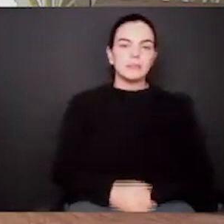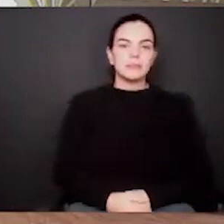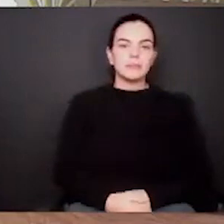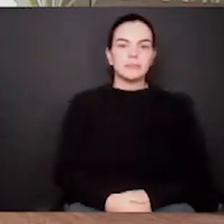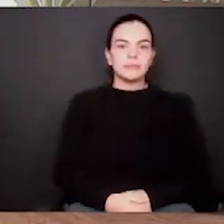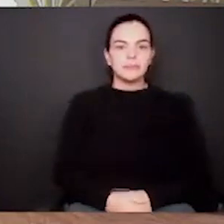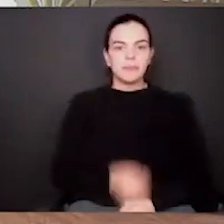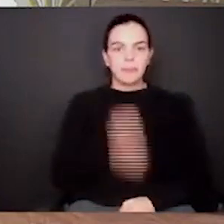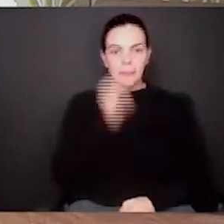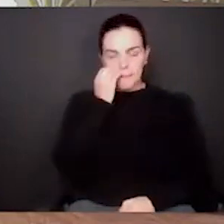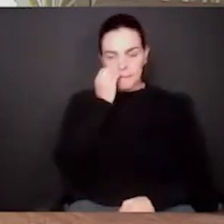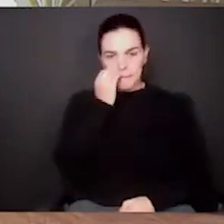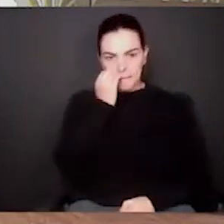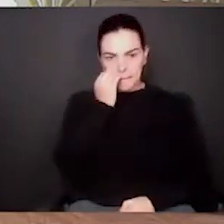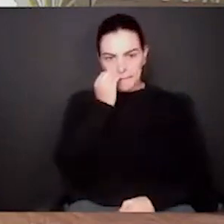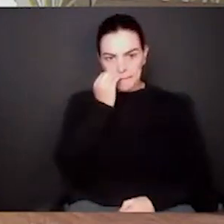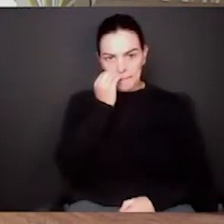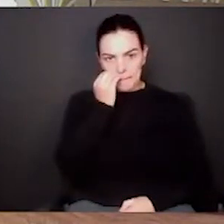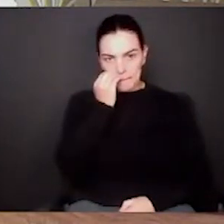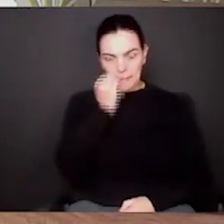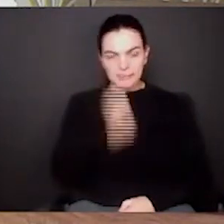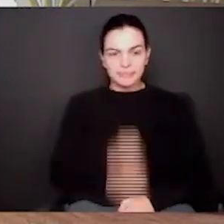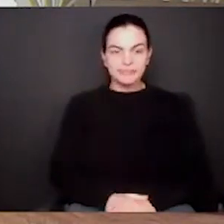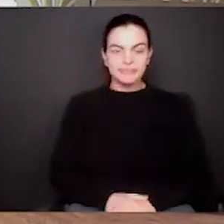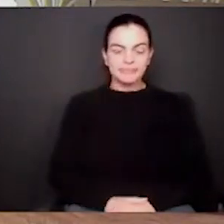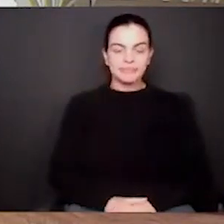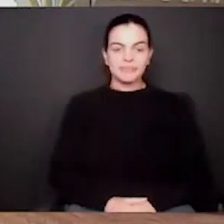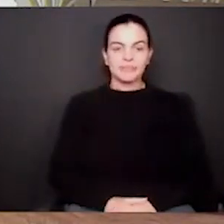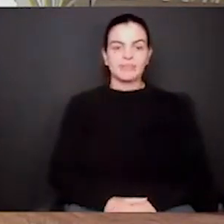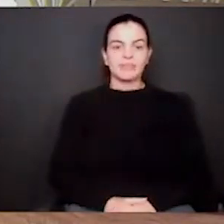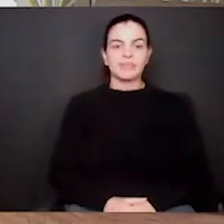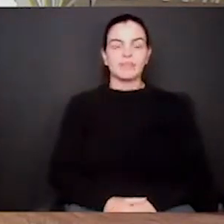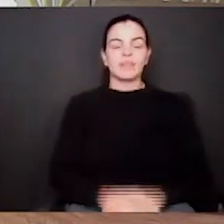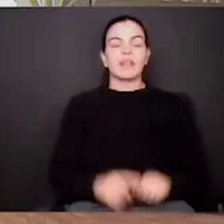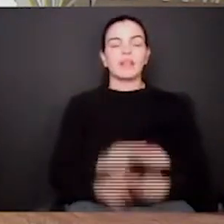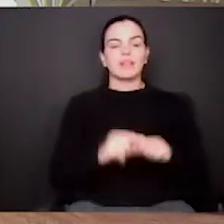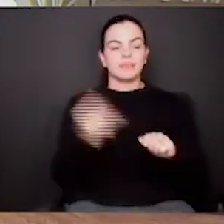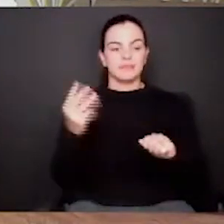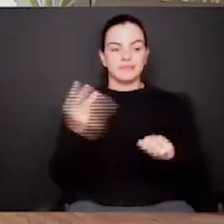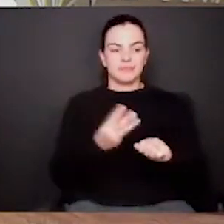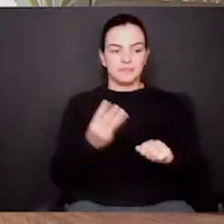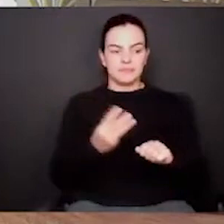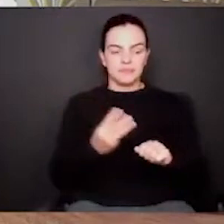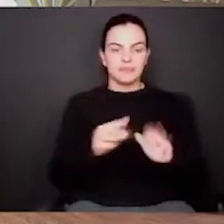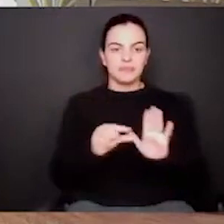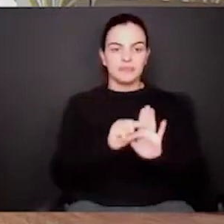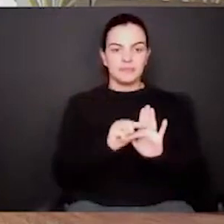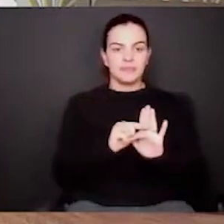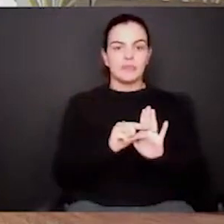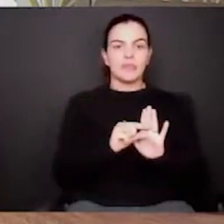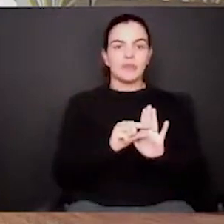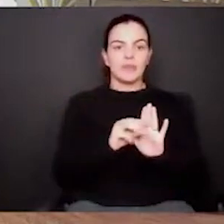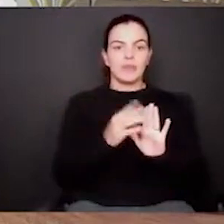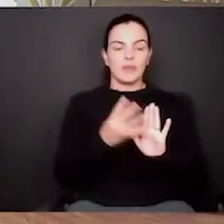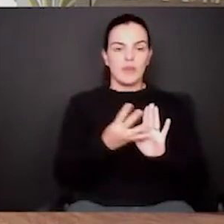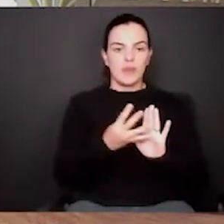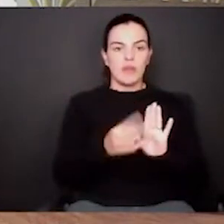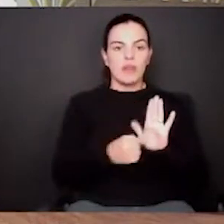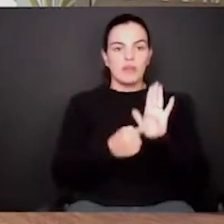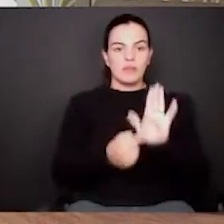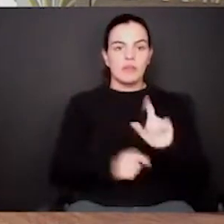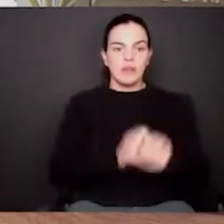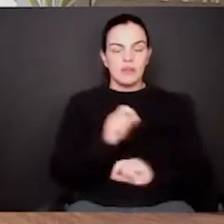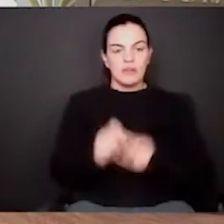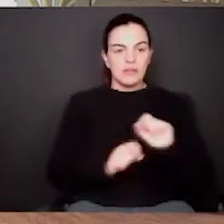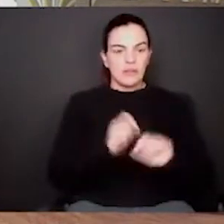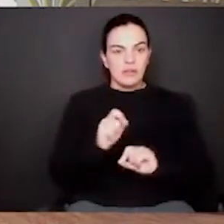O projeto traz aqui, já no artigo 3º, aqui no inciso 4º, a prioridade com destinação privilegiada de recursos